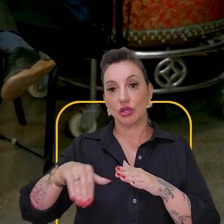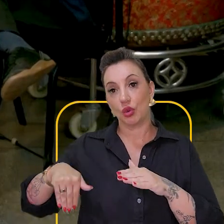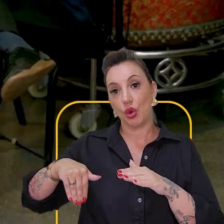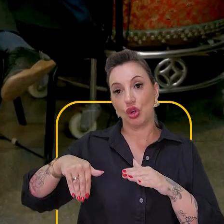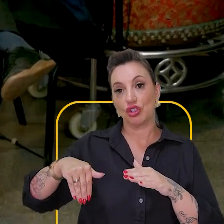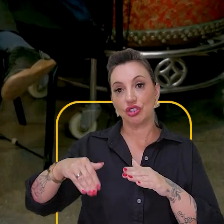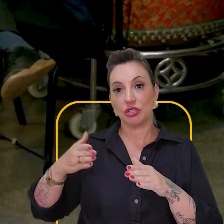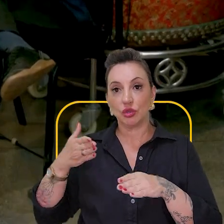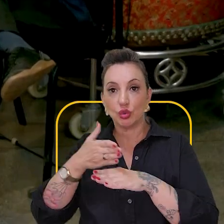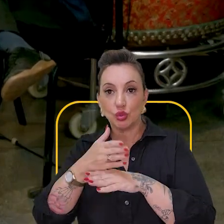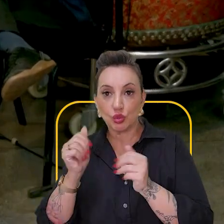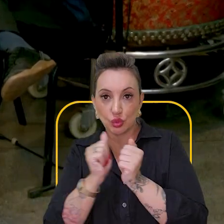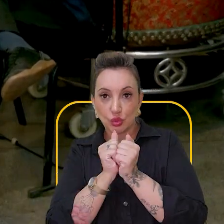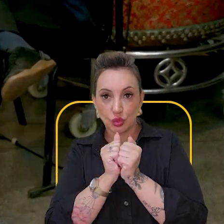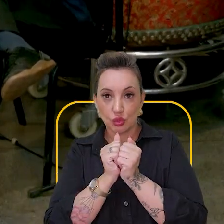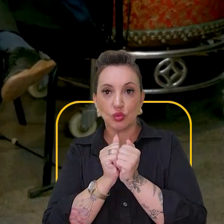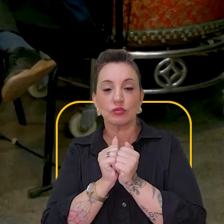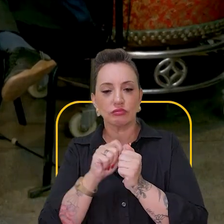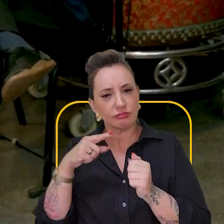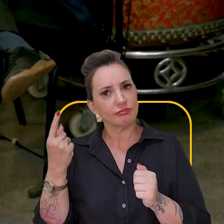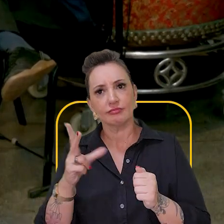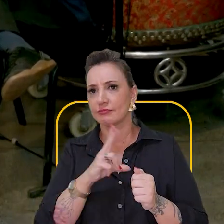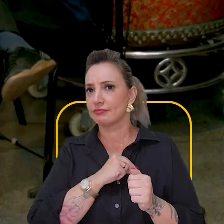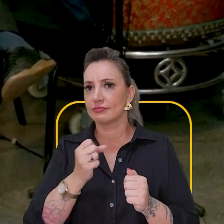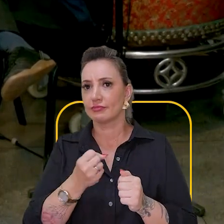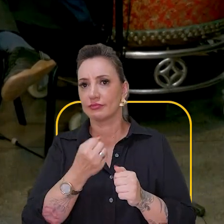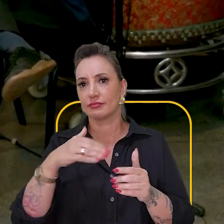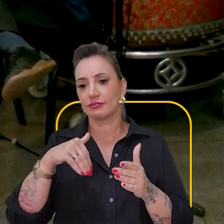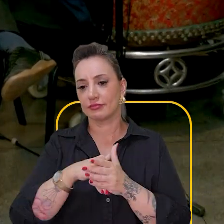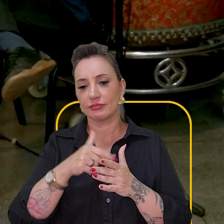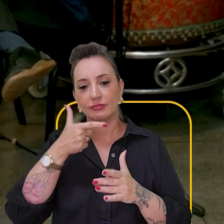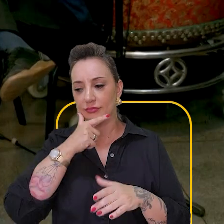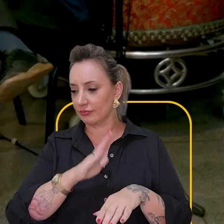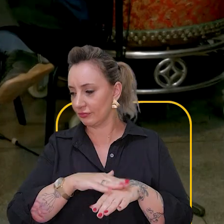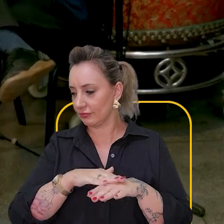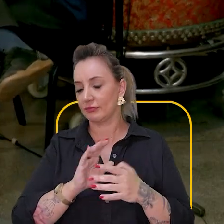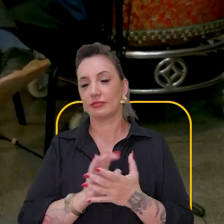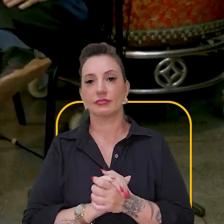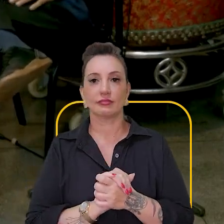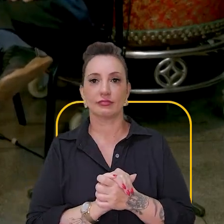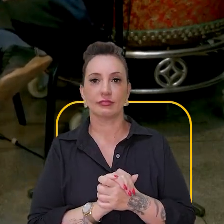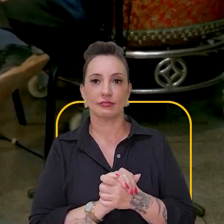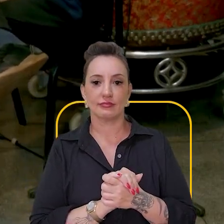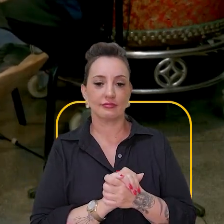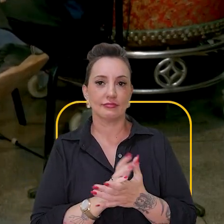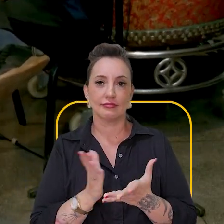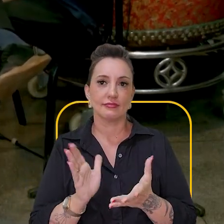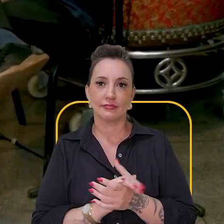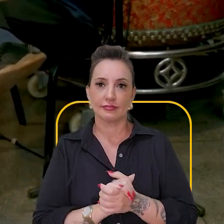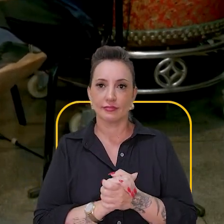chute na coxa e você entra junto então nossa quantas lutas não ganhei só com isso daí